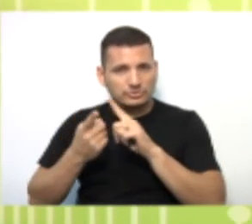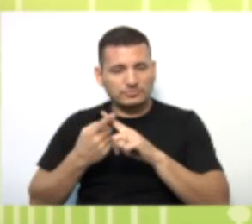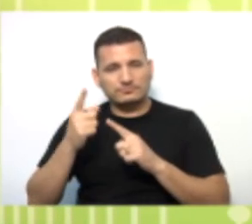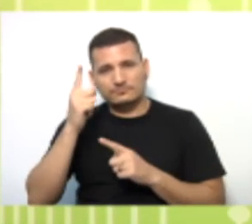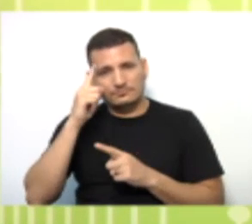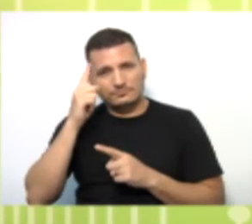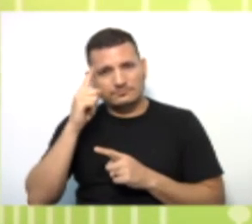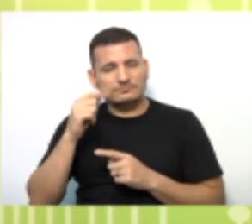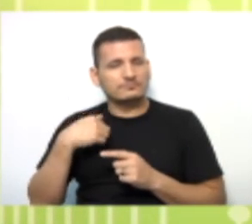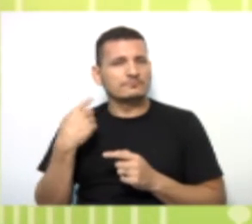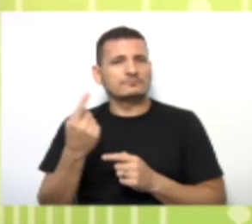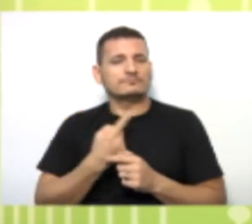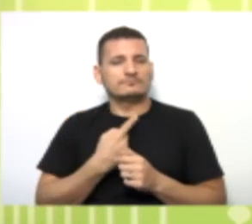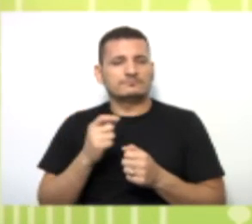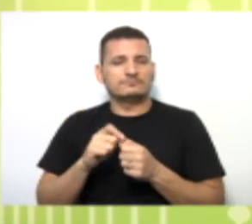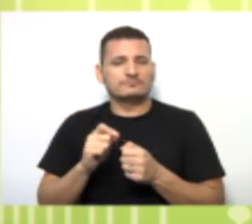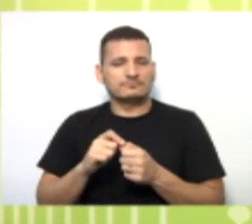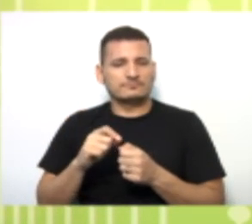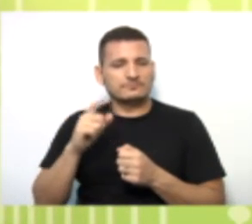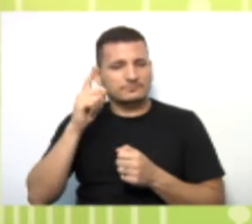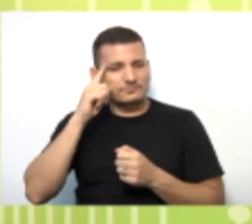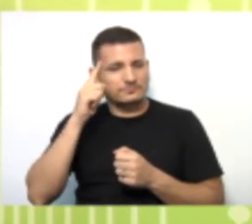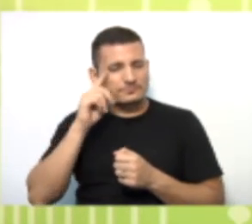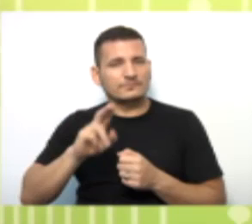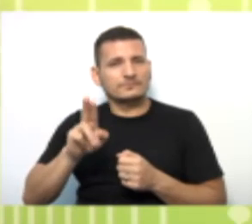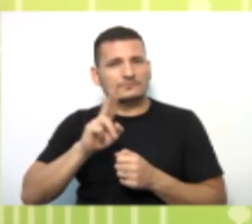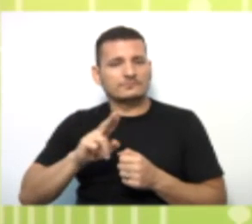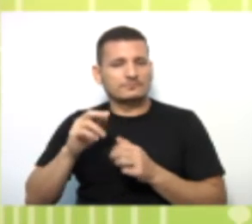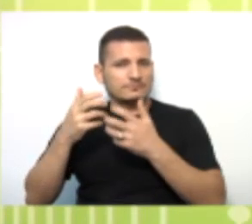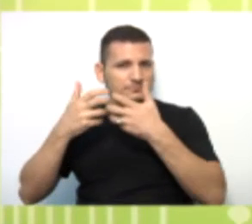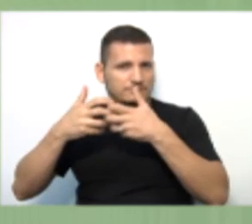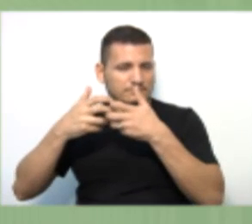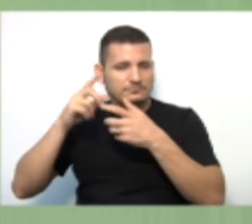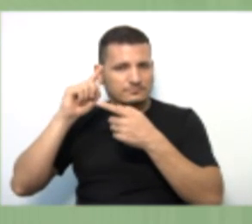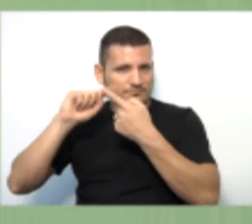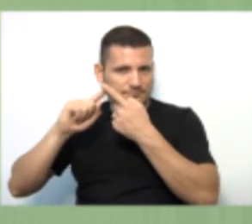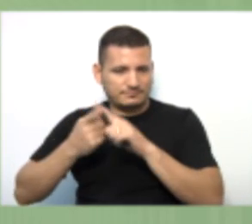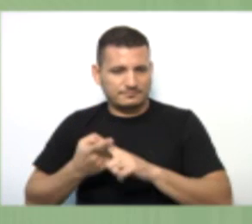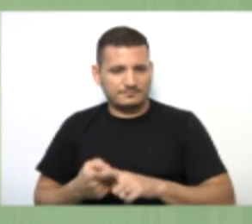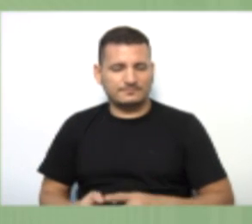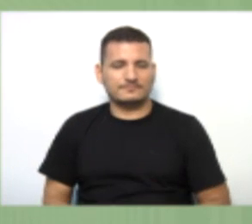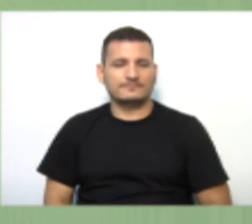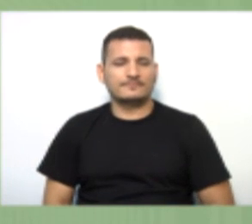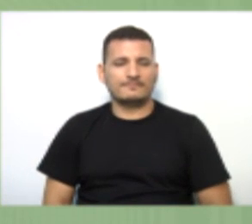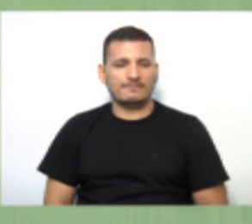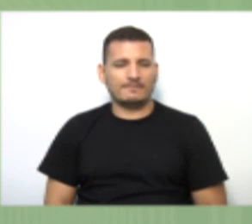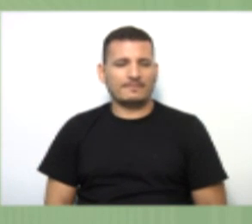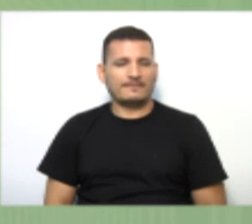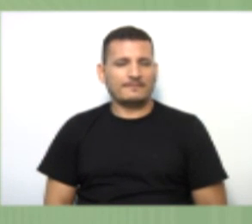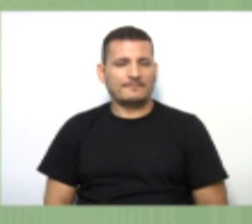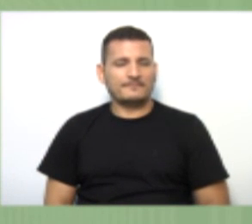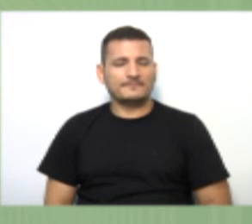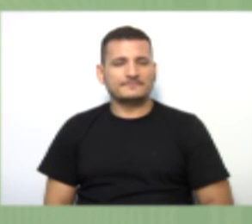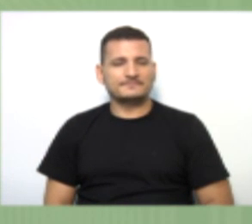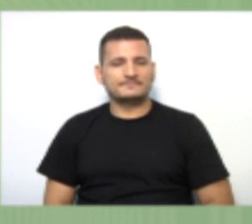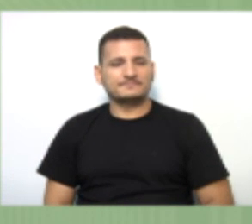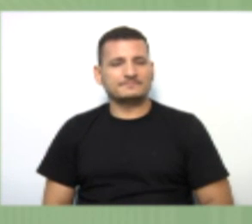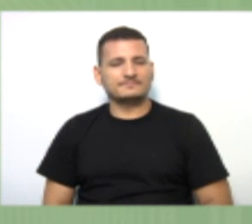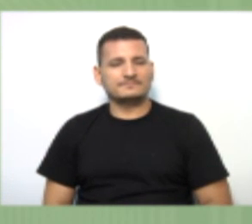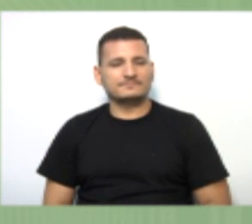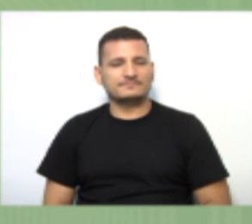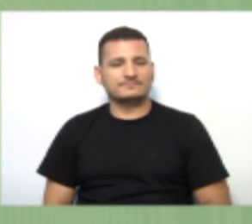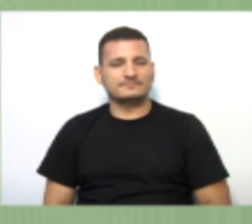gente faz no dia a dia, usando o raciocínio lógico. Tá? Vamos para cá agora. Questão aqui pra gente, né, professor? Vamos